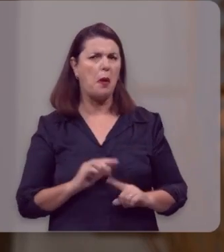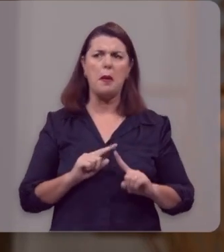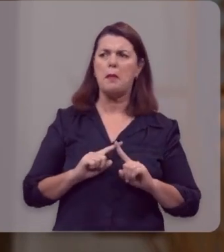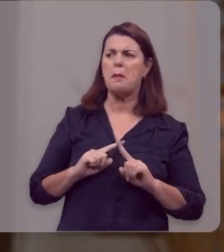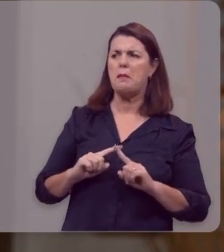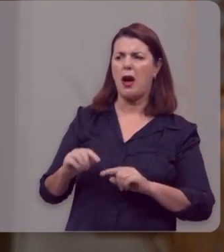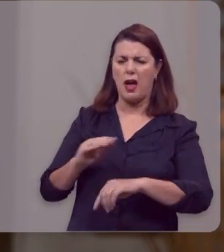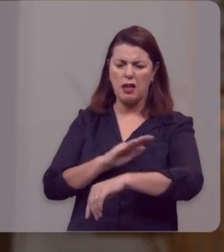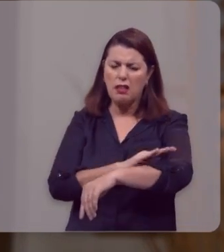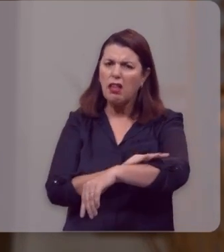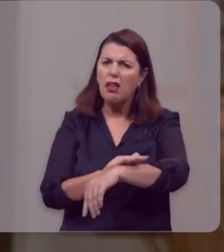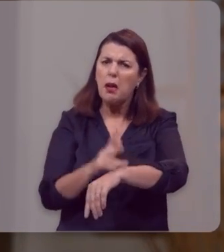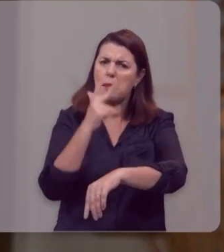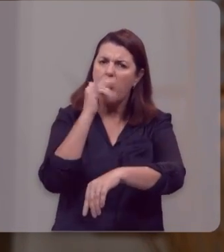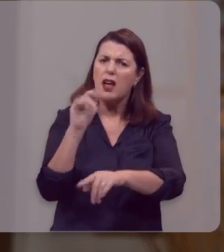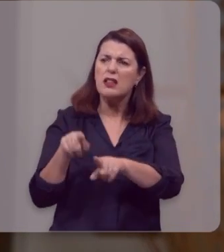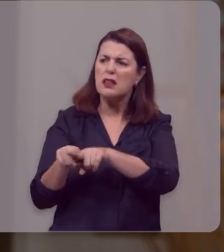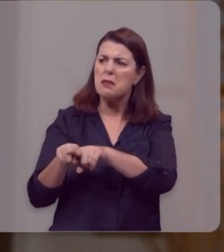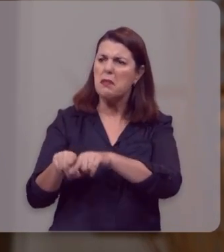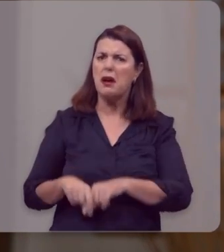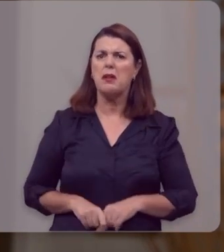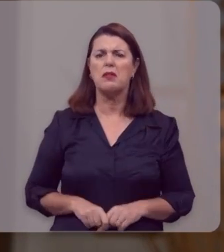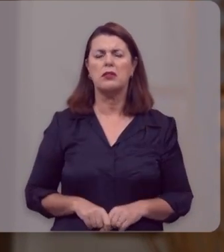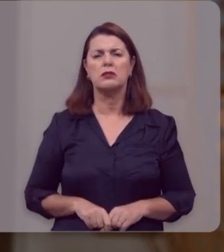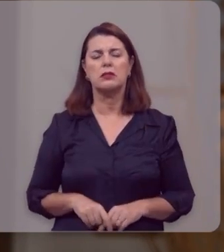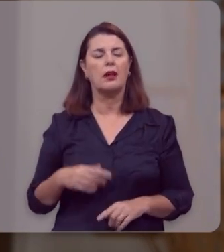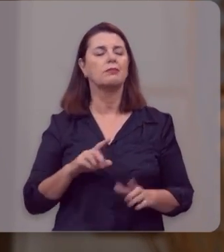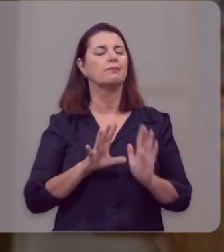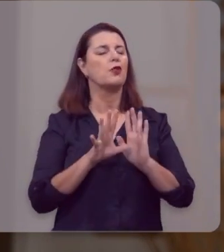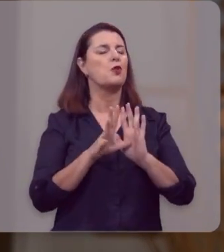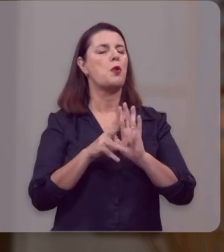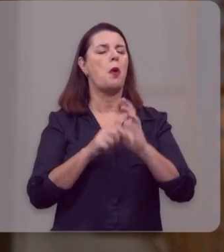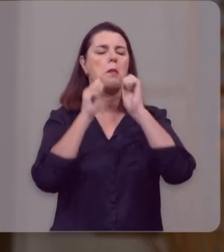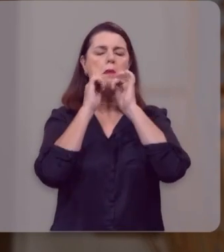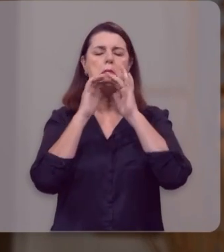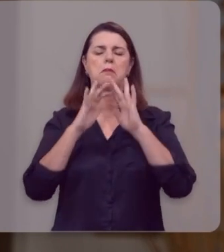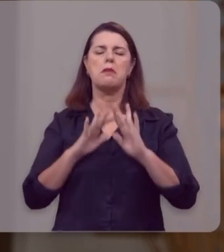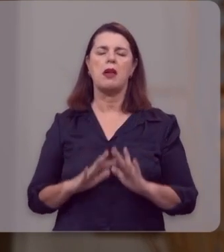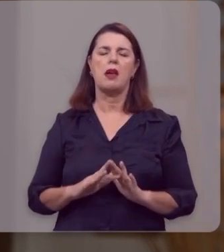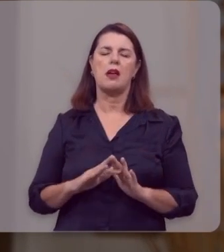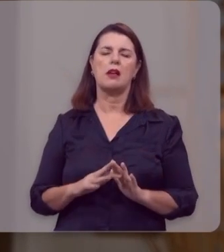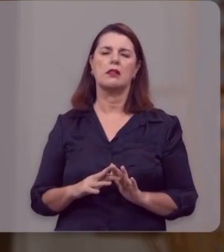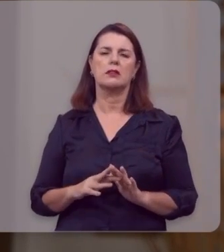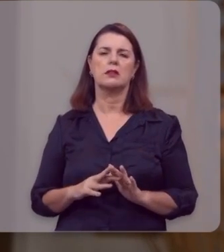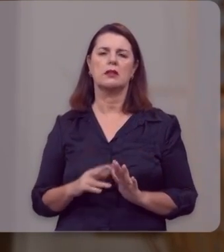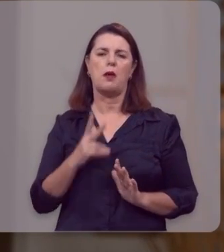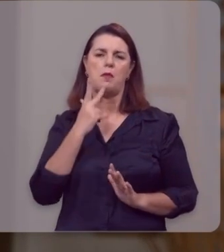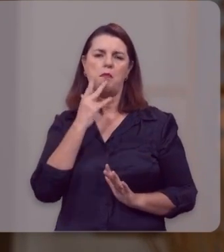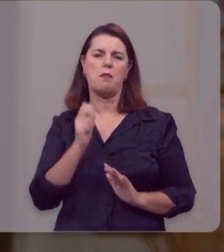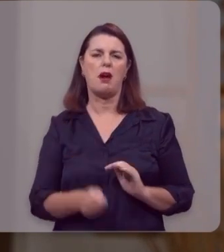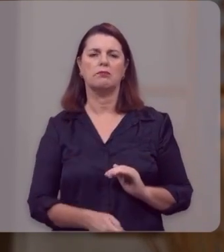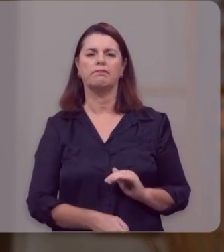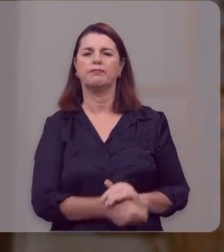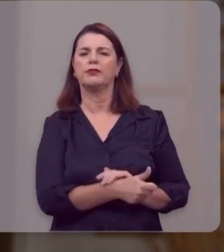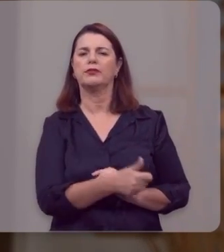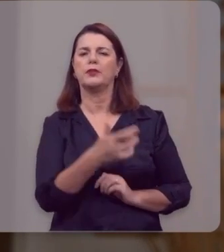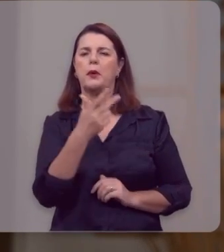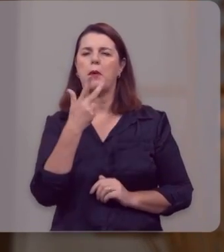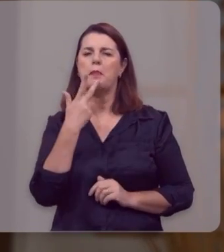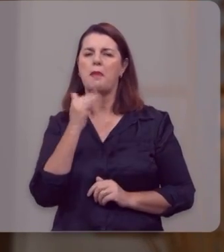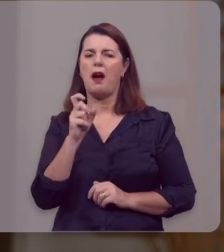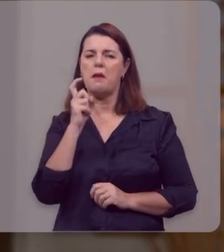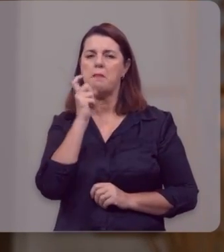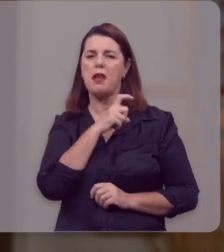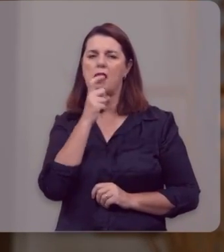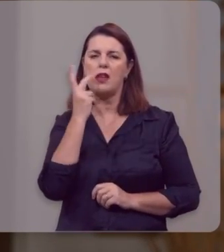o pelo é de Esaú. E então ele rouba a bênção do seu pai, ele engana seu pai, Ele mente a seu